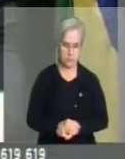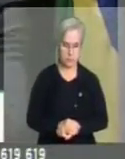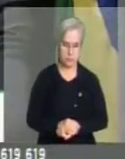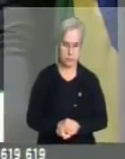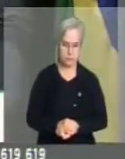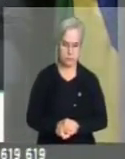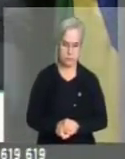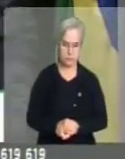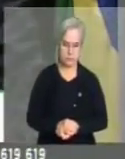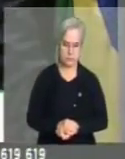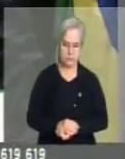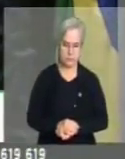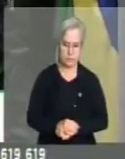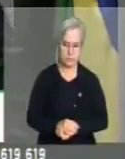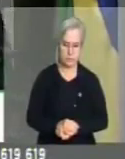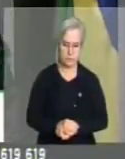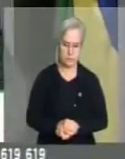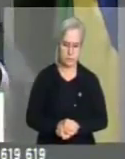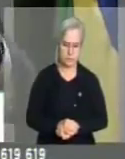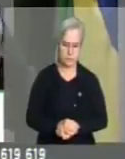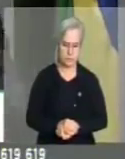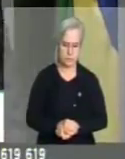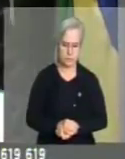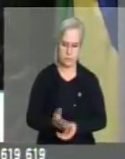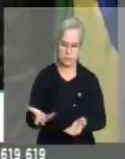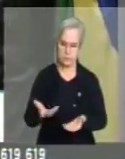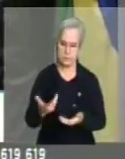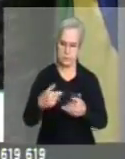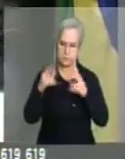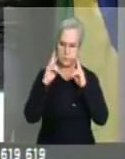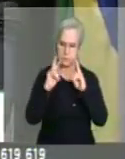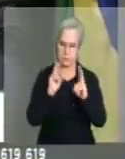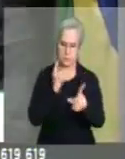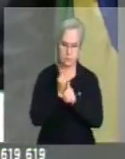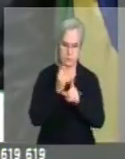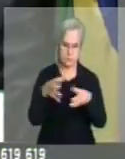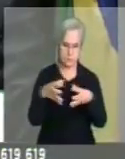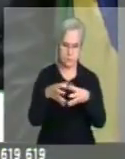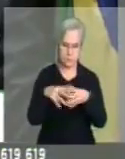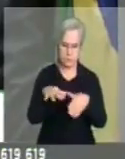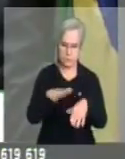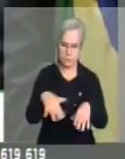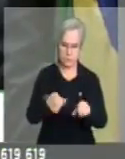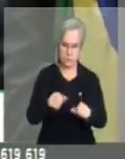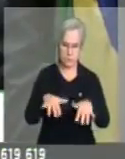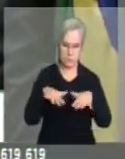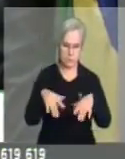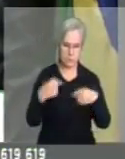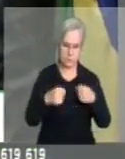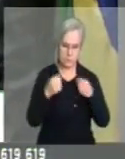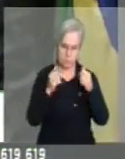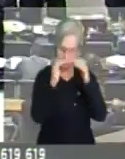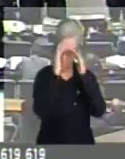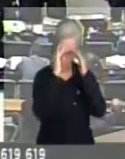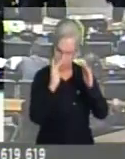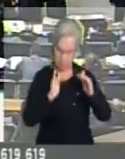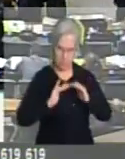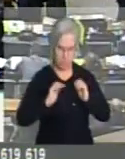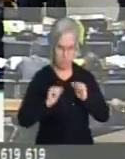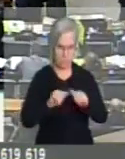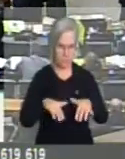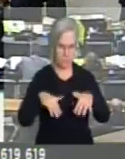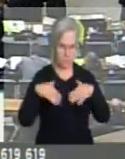no plenário aqueles que são capazes de democraticamente acordar e respeitar o parlamentar. Vamos baixar